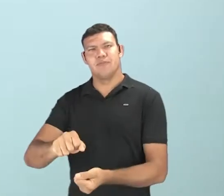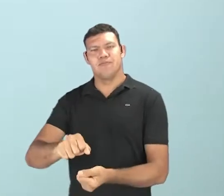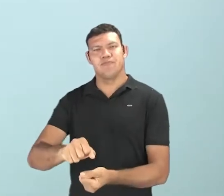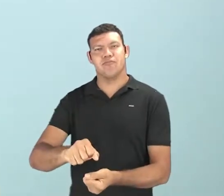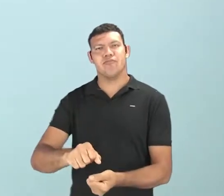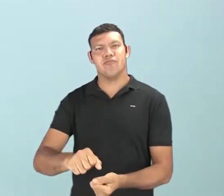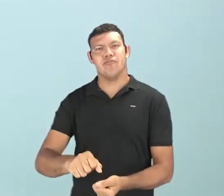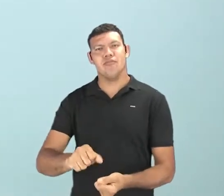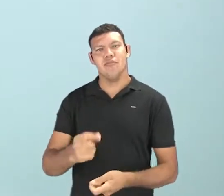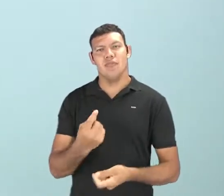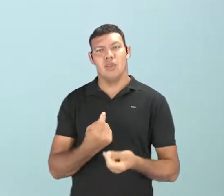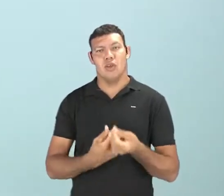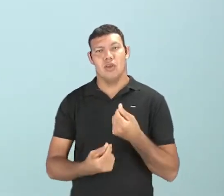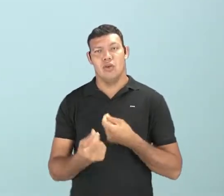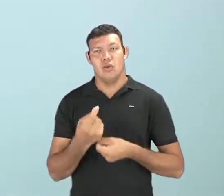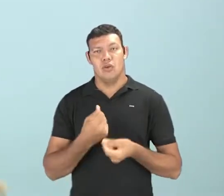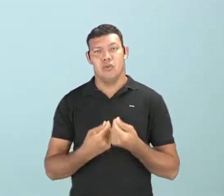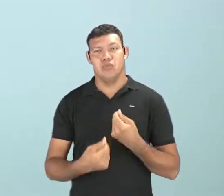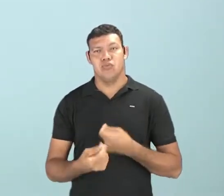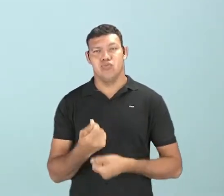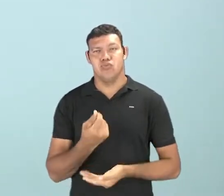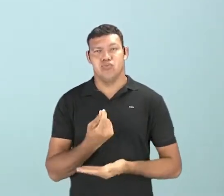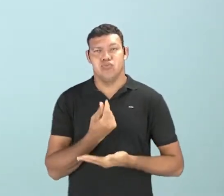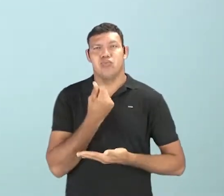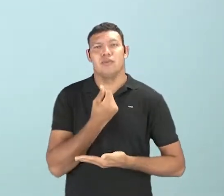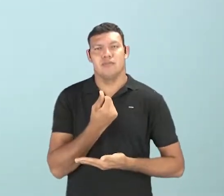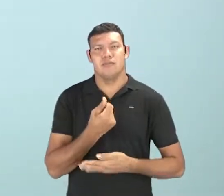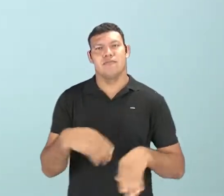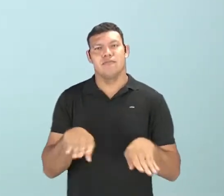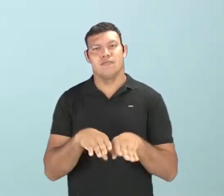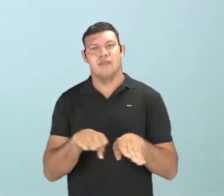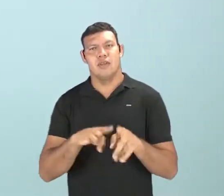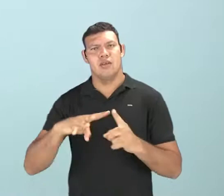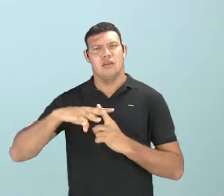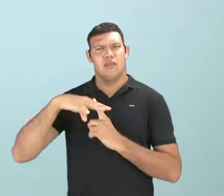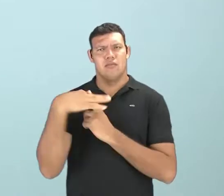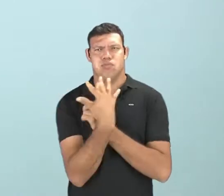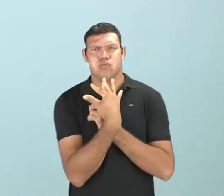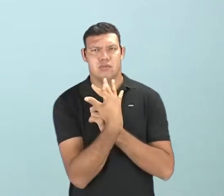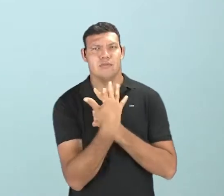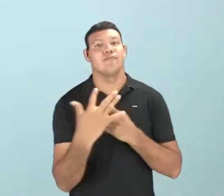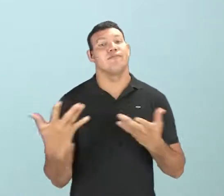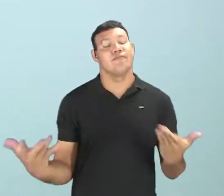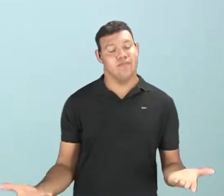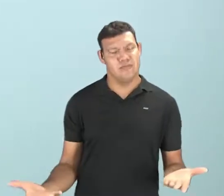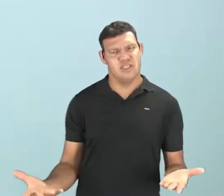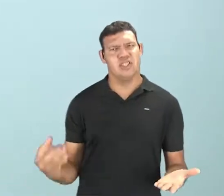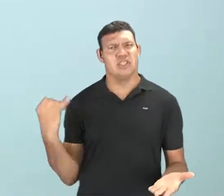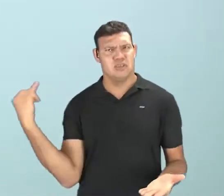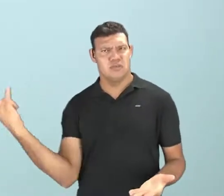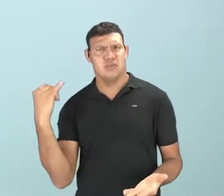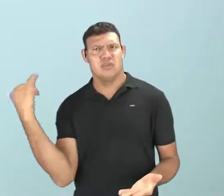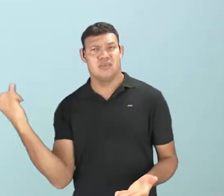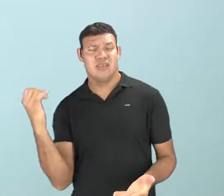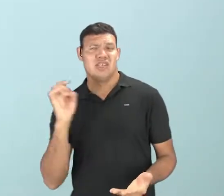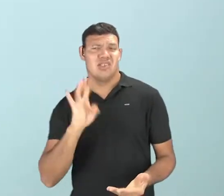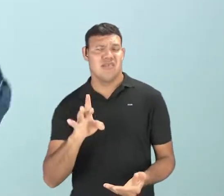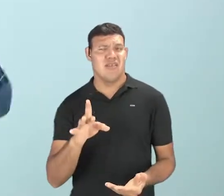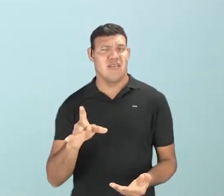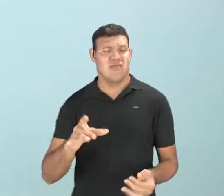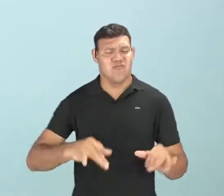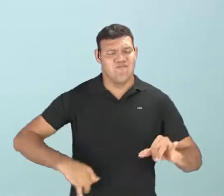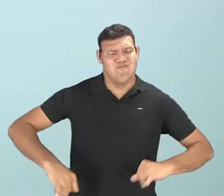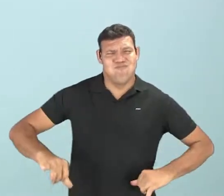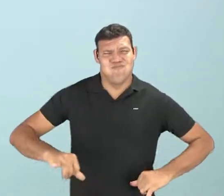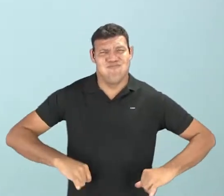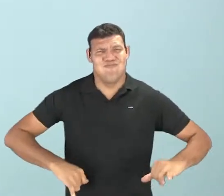o mundo capitalista e o mundo socialista. E aí nós temos os outros, né? Não quer dizer que eles não tenham importância, mas eles vão sofrer realmente com